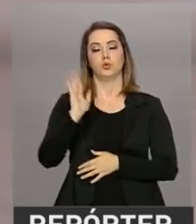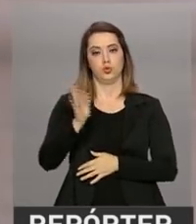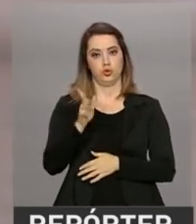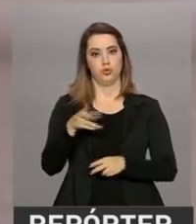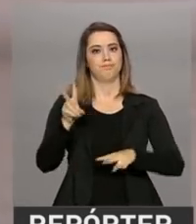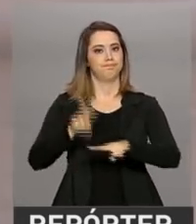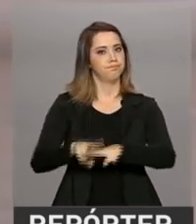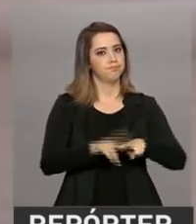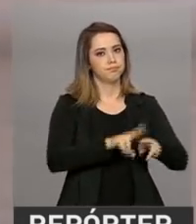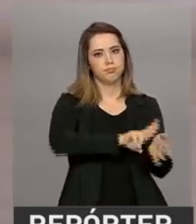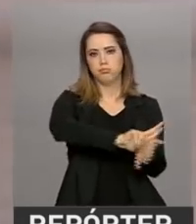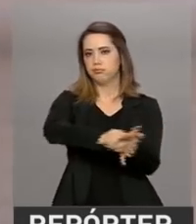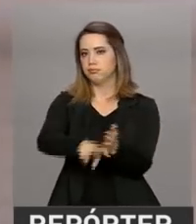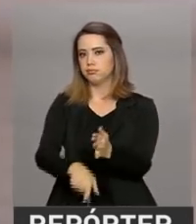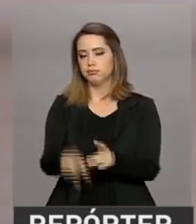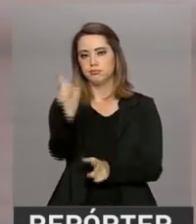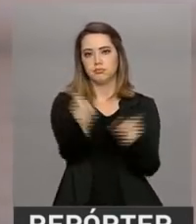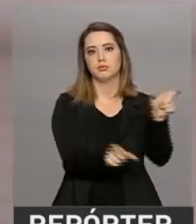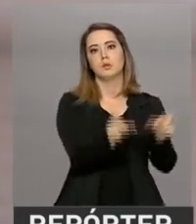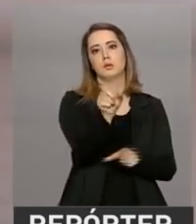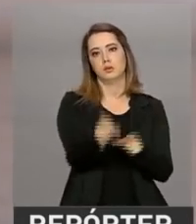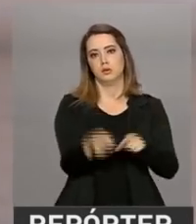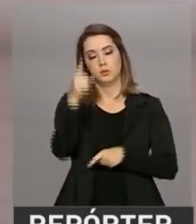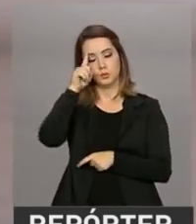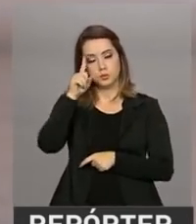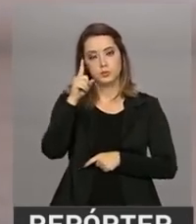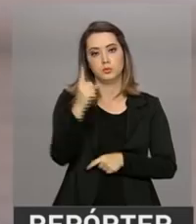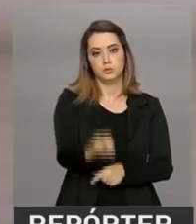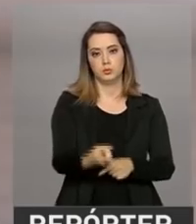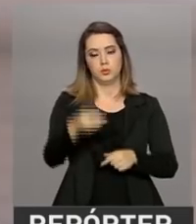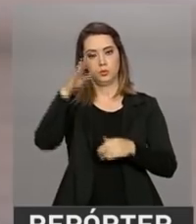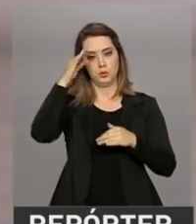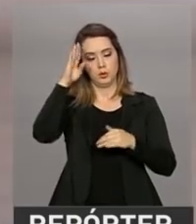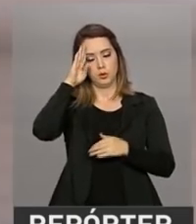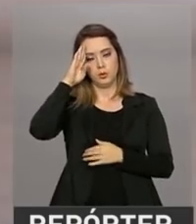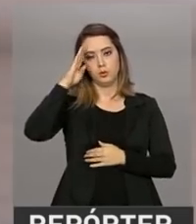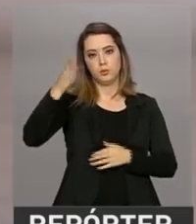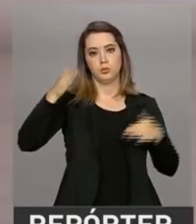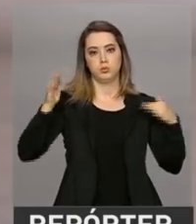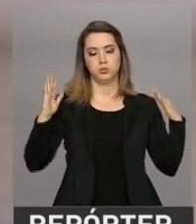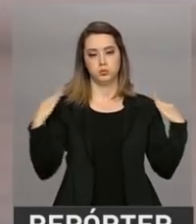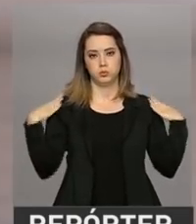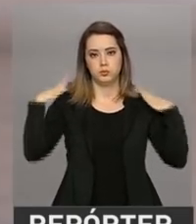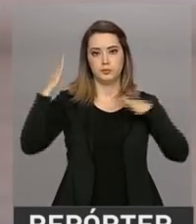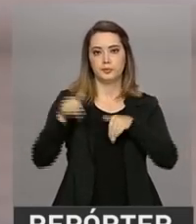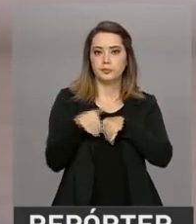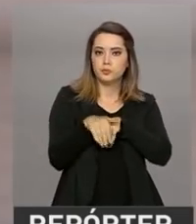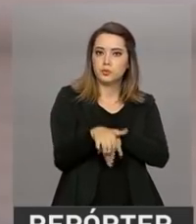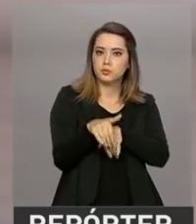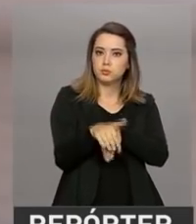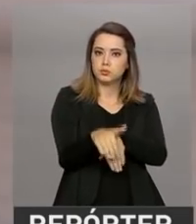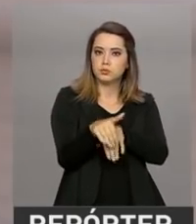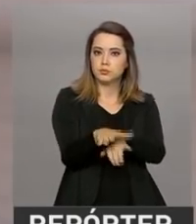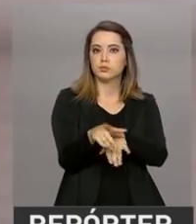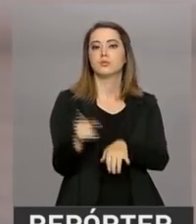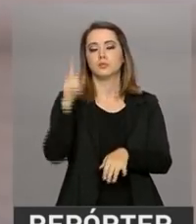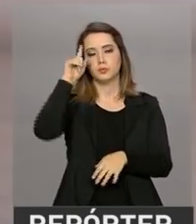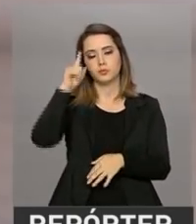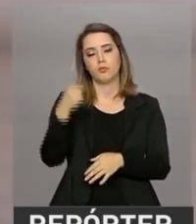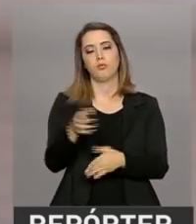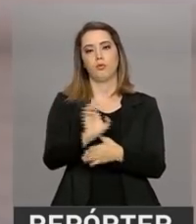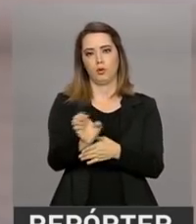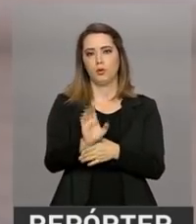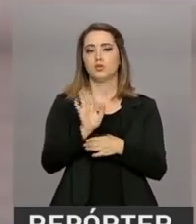foram presas. Os detalhes aí desse envio do Exército vão ser acertados durante o dia de hoje. E Renata, no sábado, o